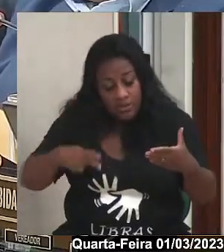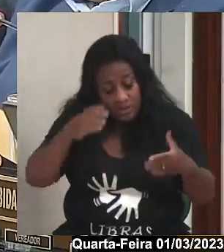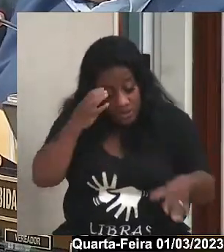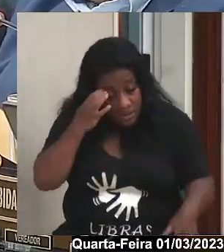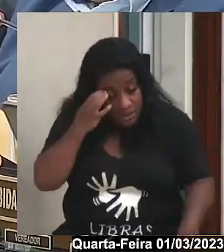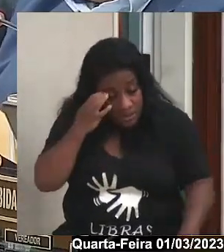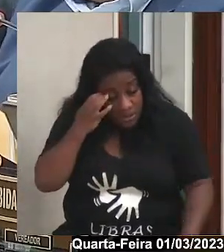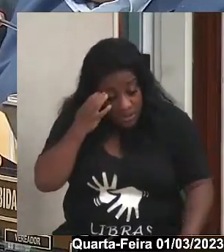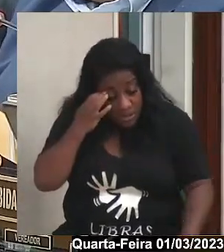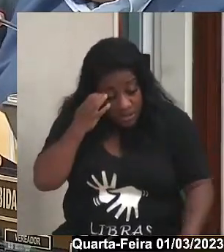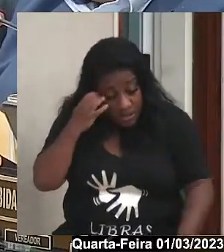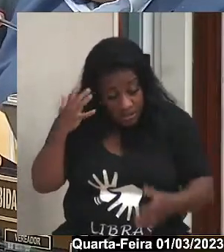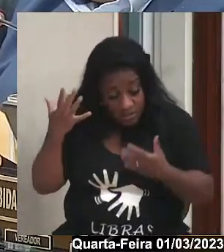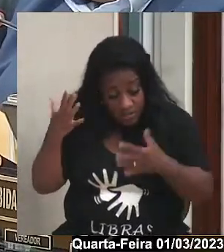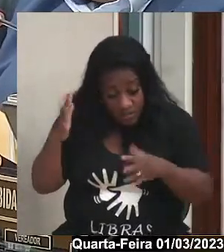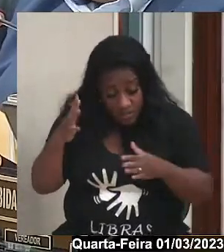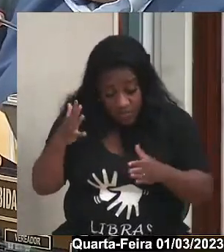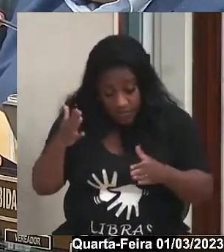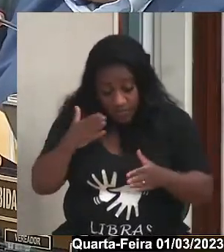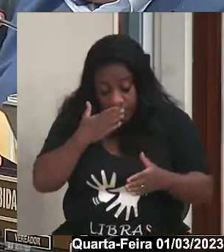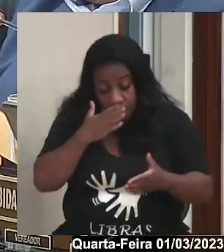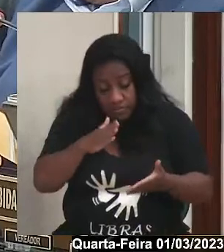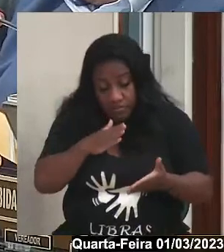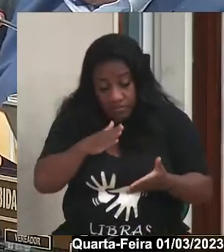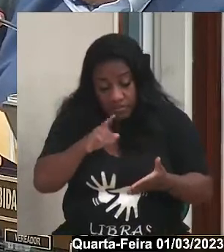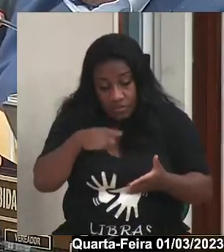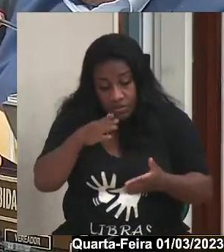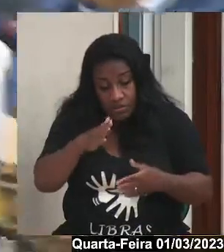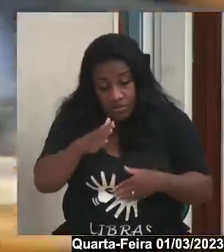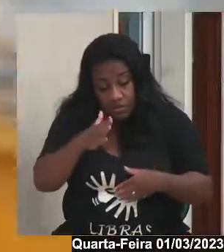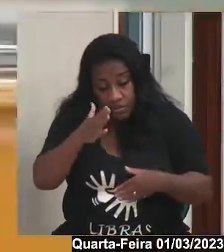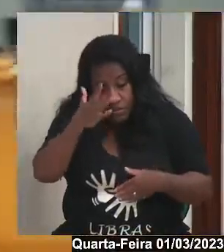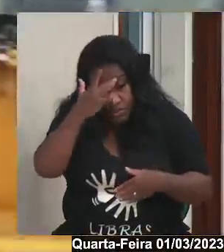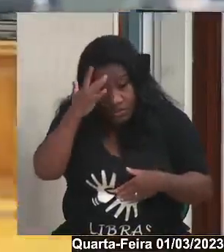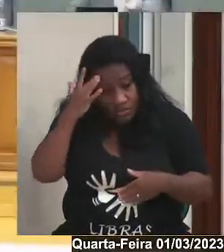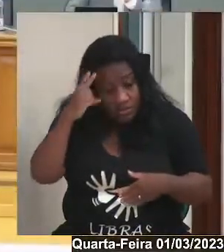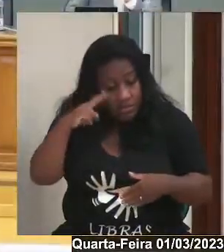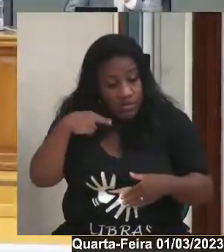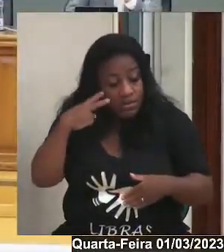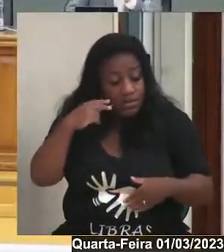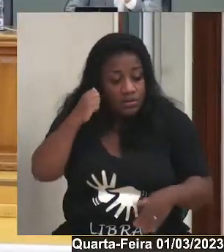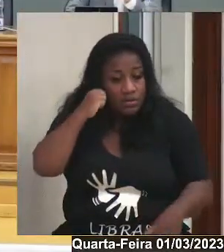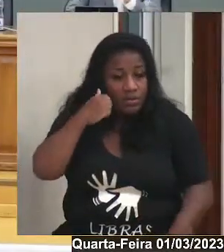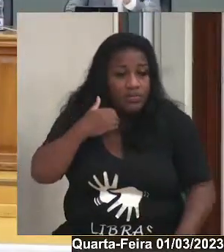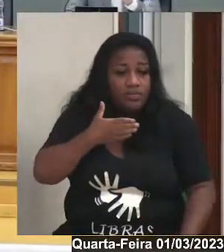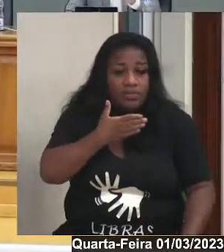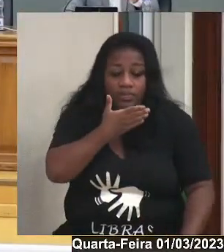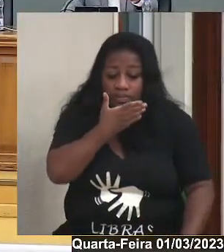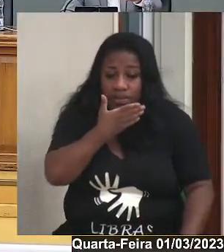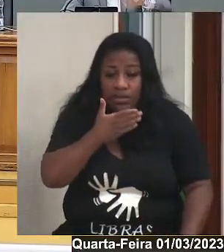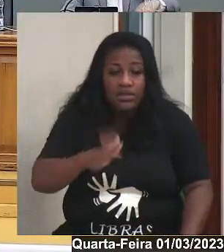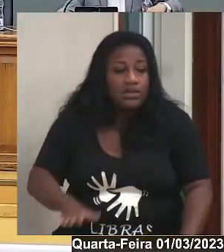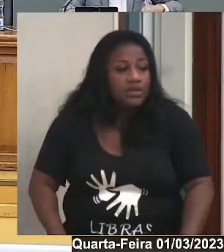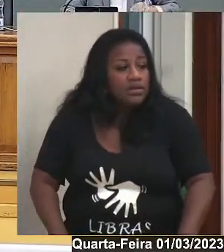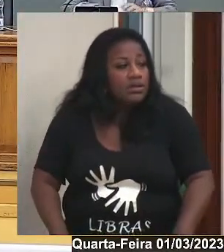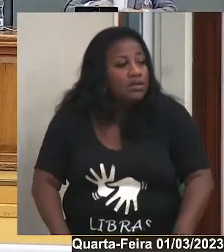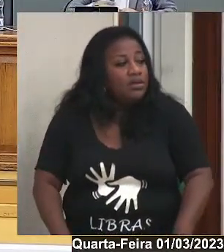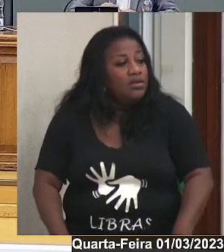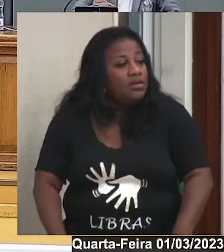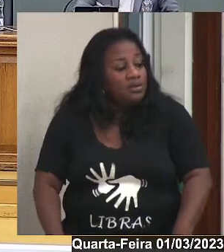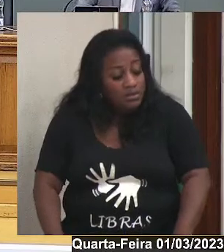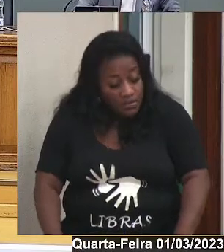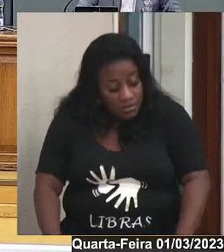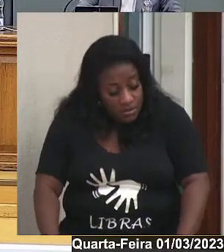presidente. Parabéns, vereador Dedé. Solicito ao secretário que chame o próximo inscrito. Vereador Abidan Henrique. Com a palavra, o vereador Abidan